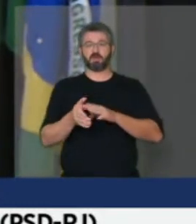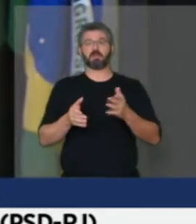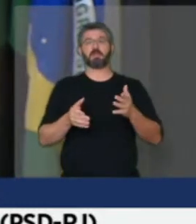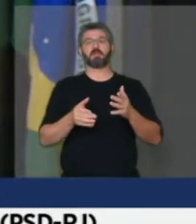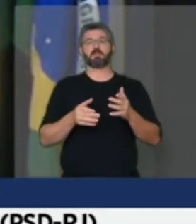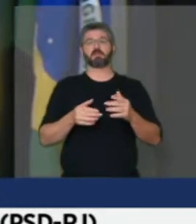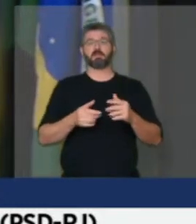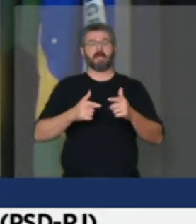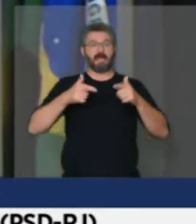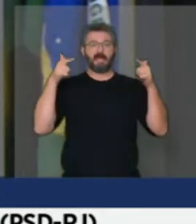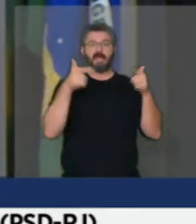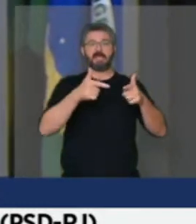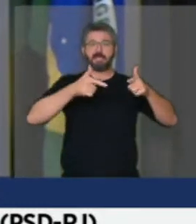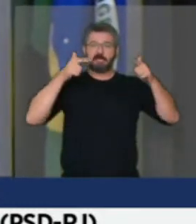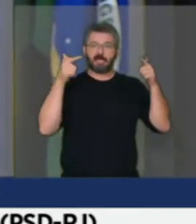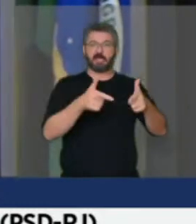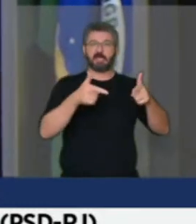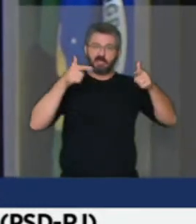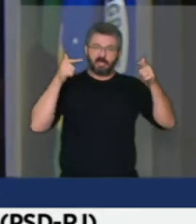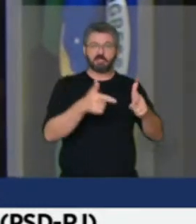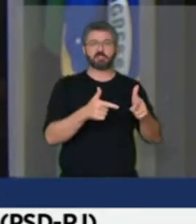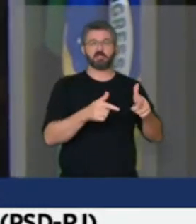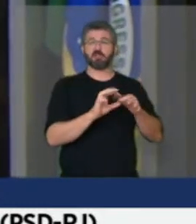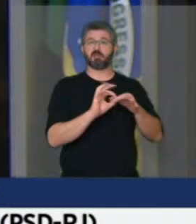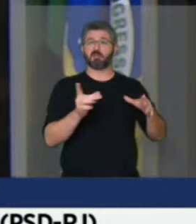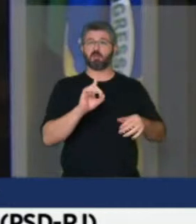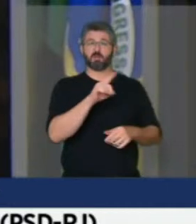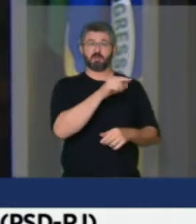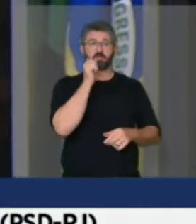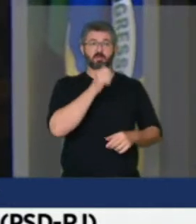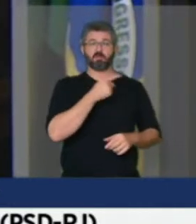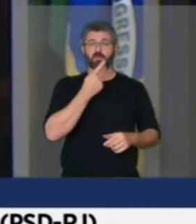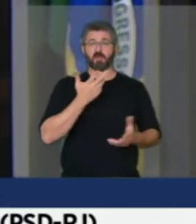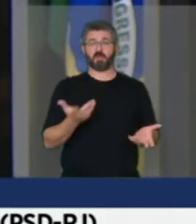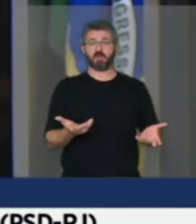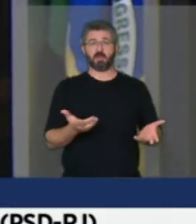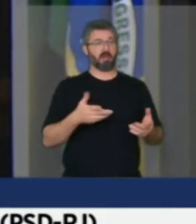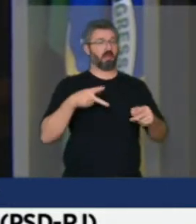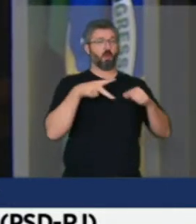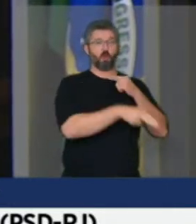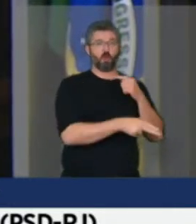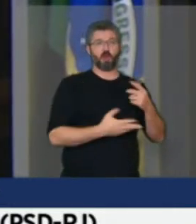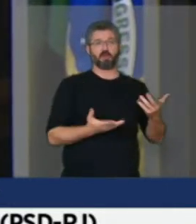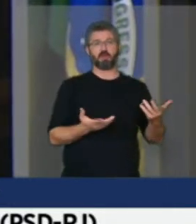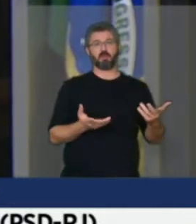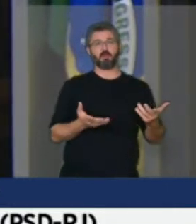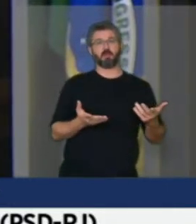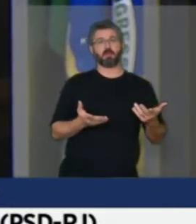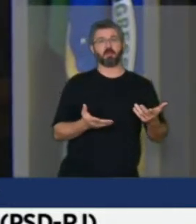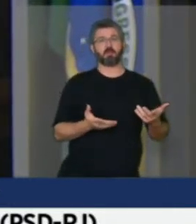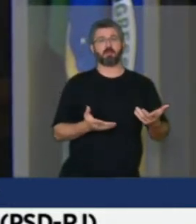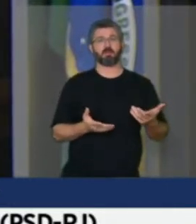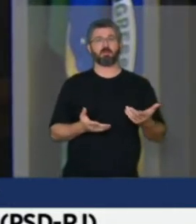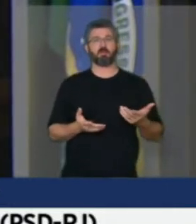agredindo, não deixando a acusada falar, interrompendo.